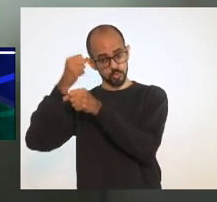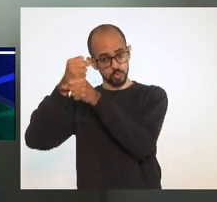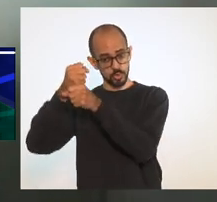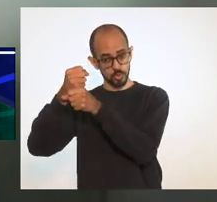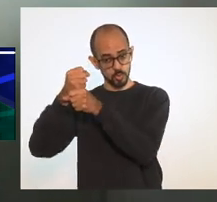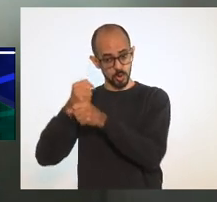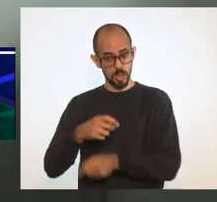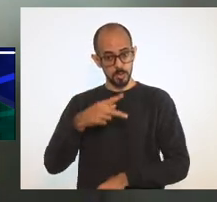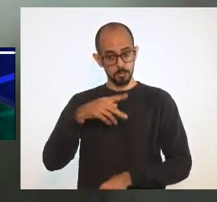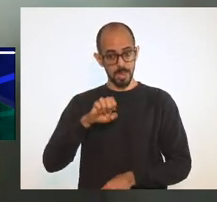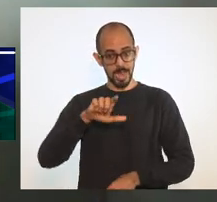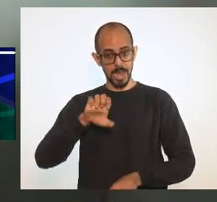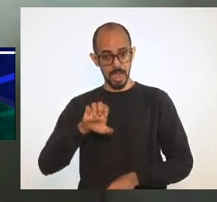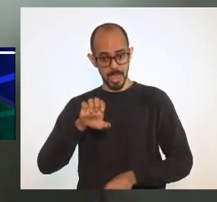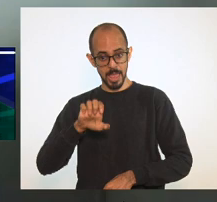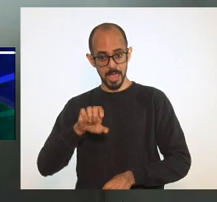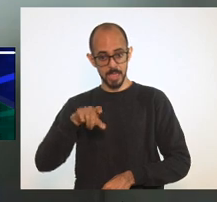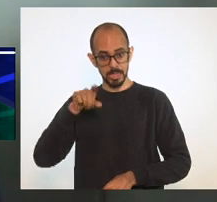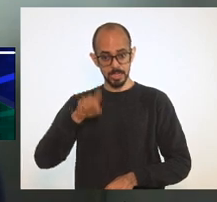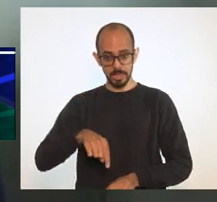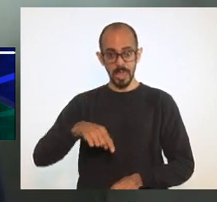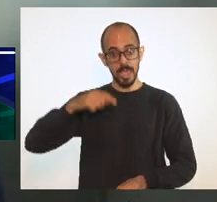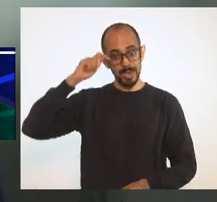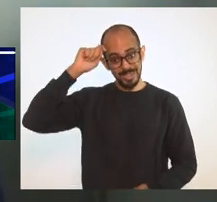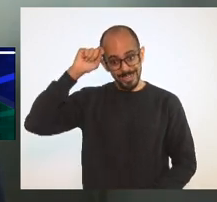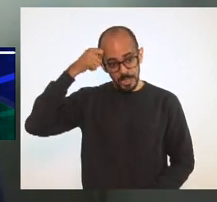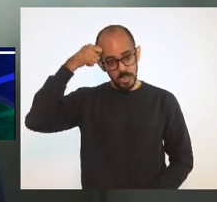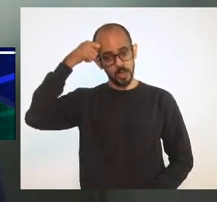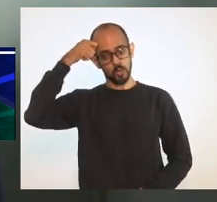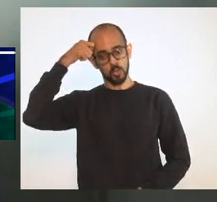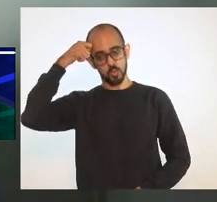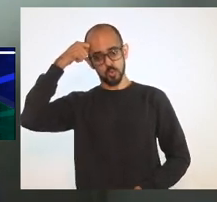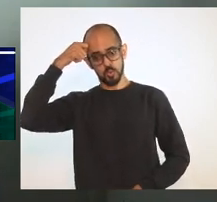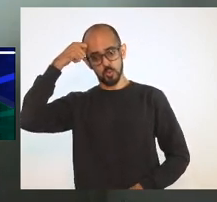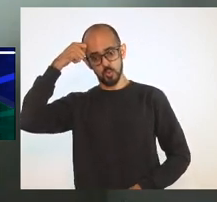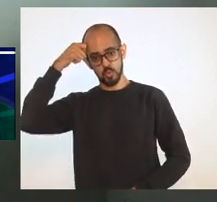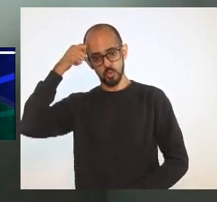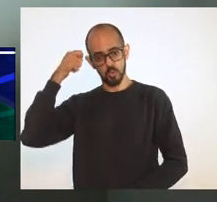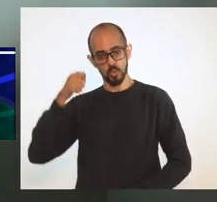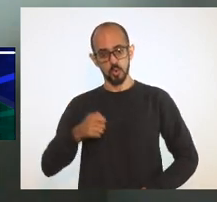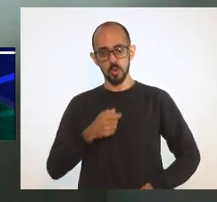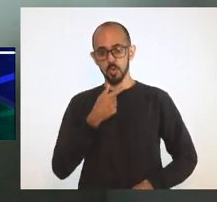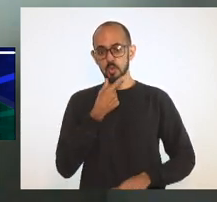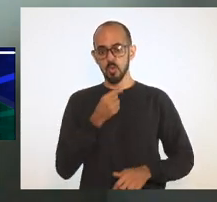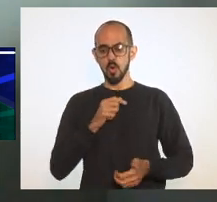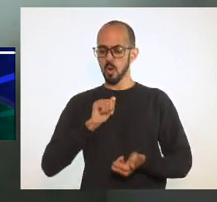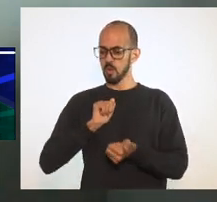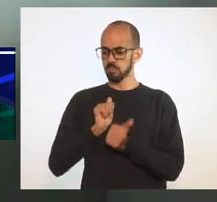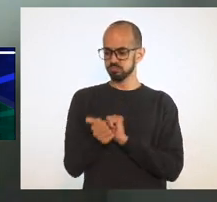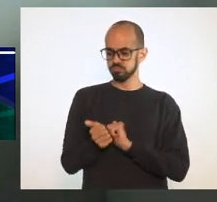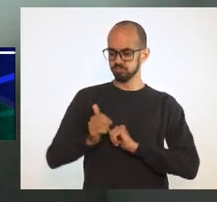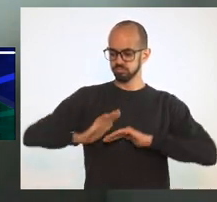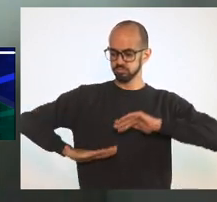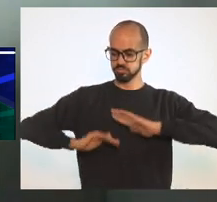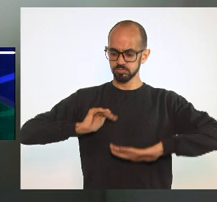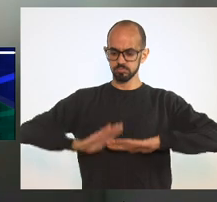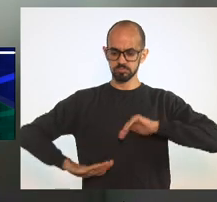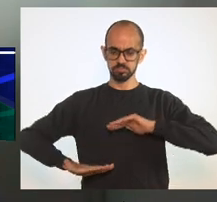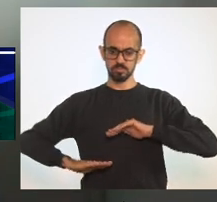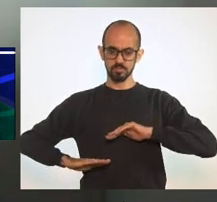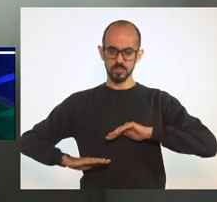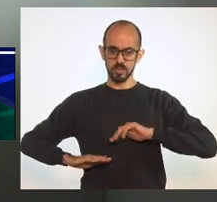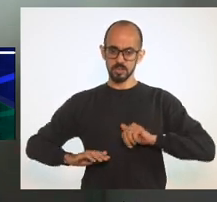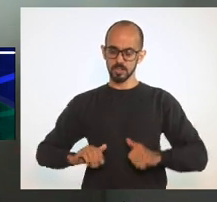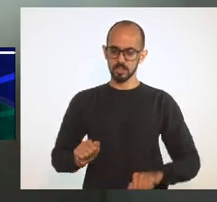Pelé, um jogador da raça negra, o maior jogador de futebol brasileiro de todos os